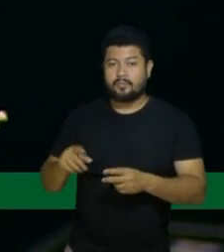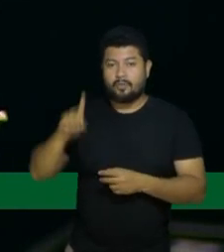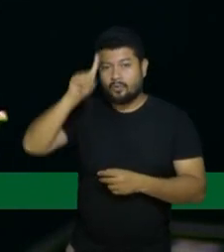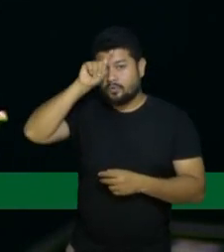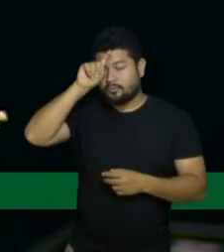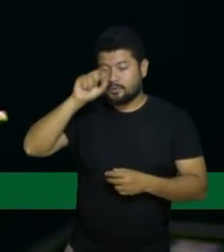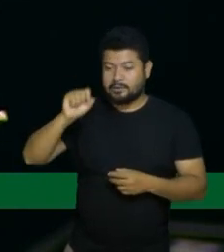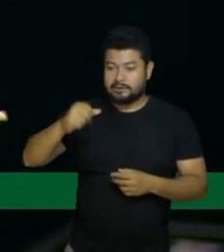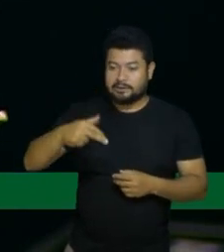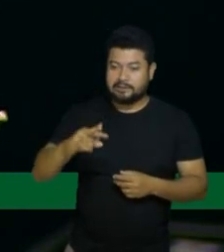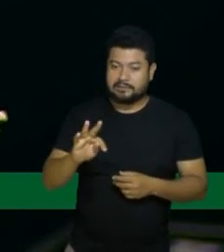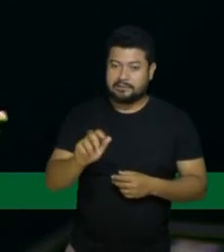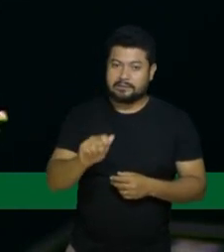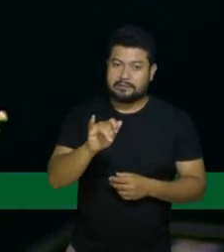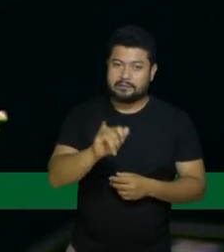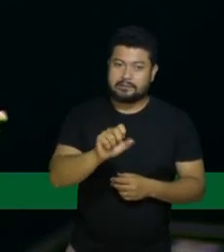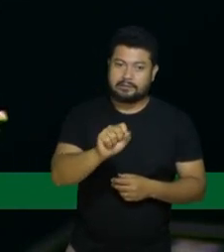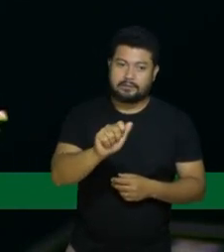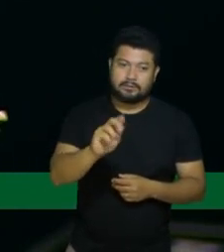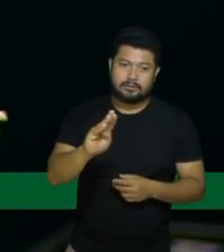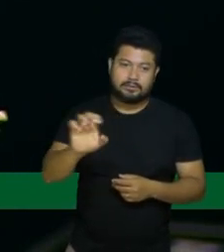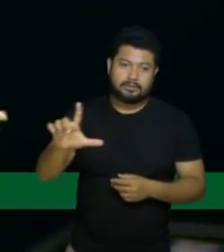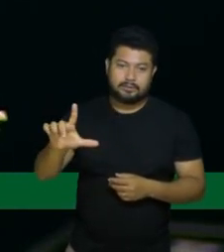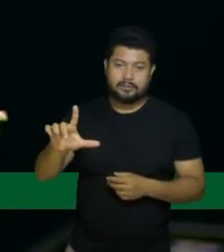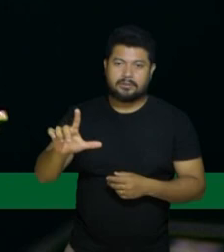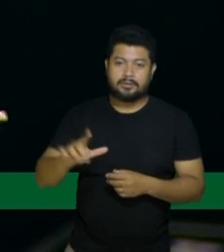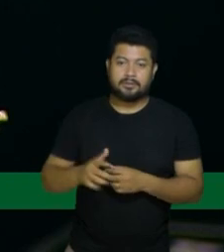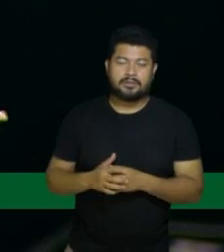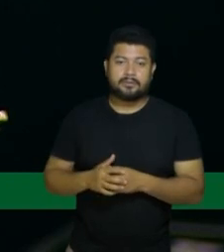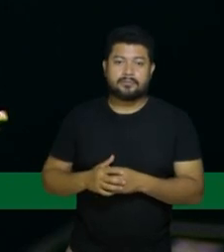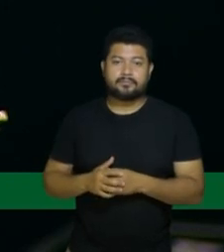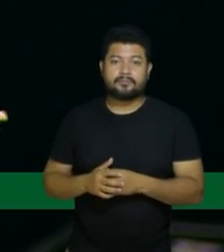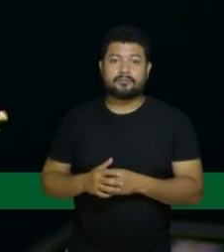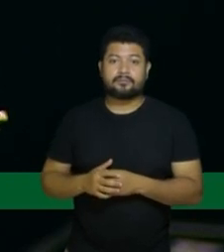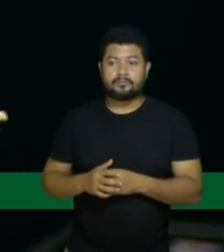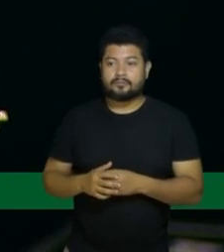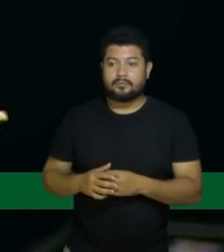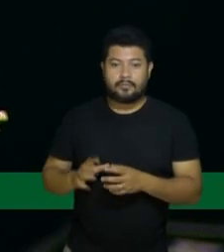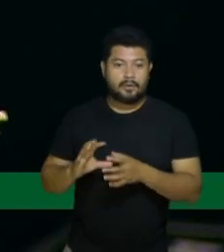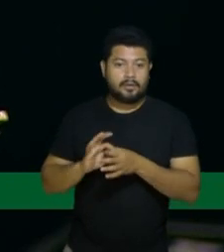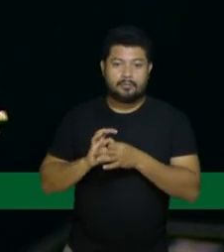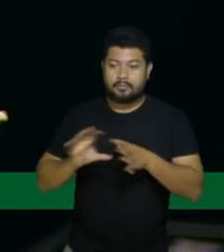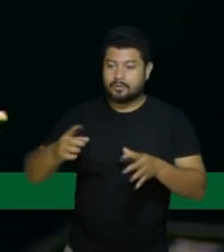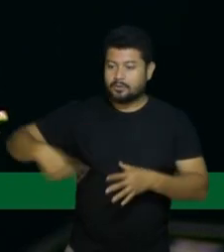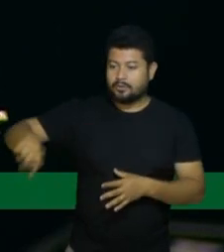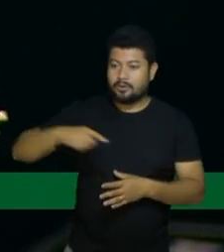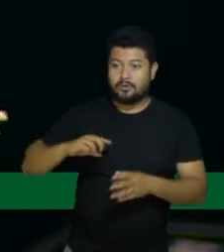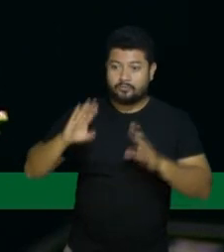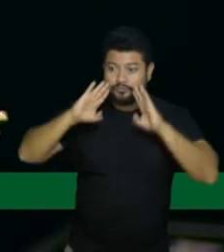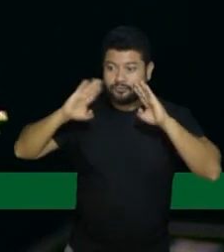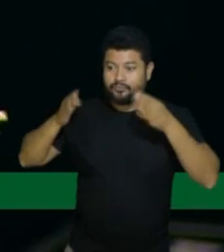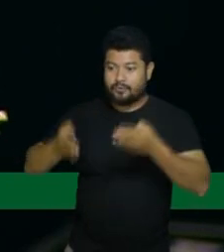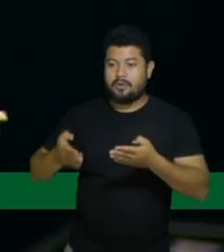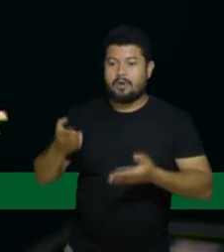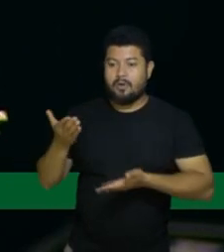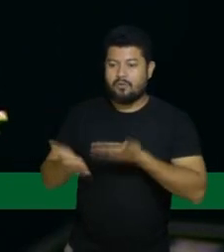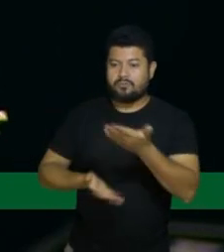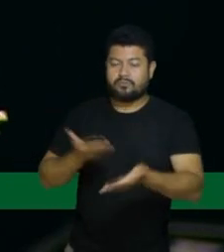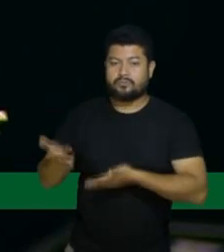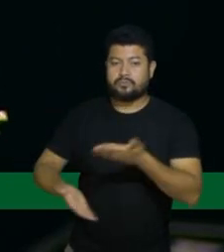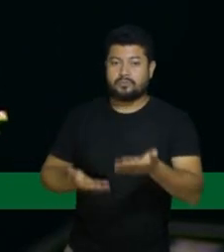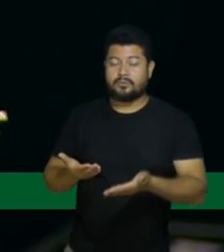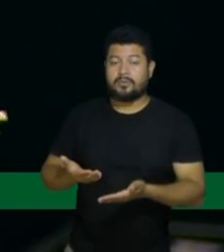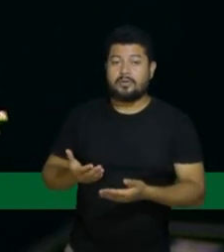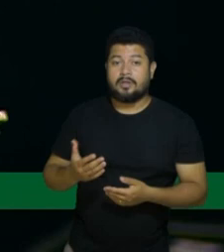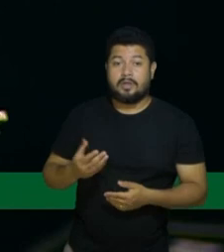Santa Isabel permitindo-nos continuar nossa missão de salvar vidas e salvar a e formar a próxima